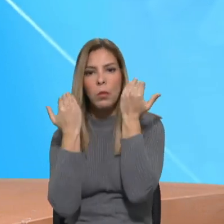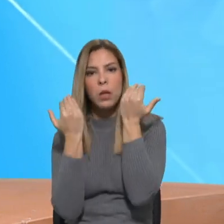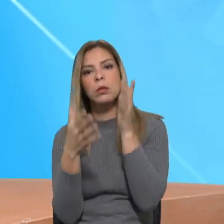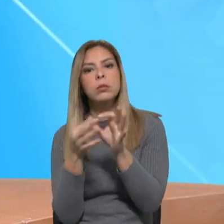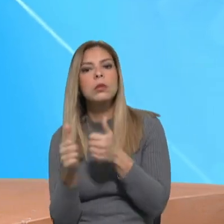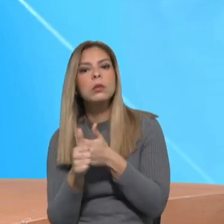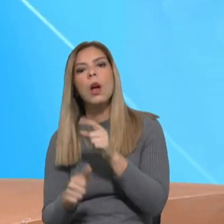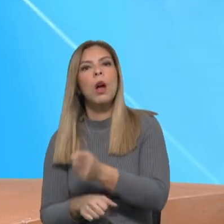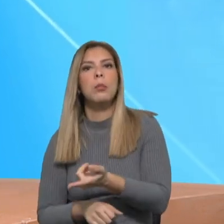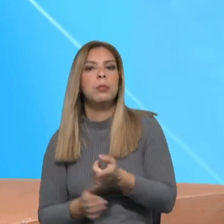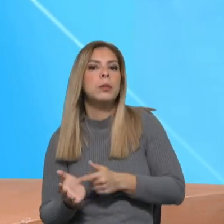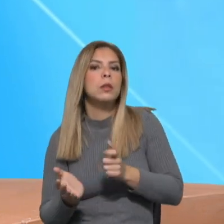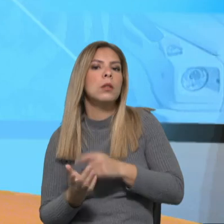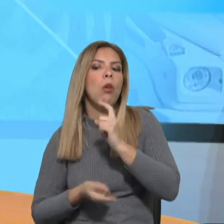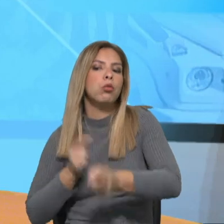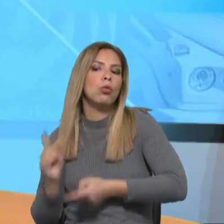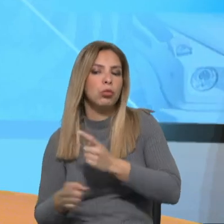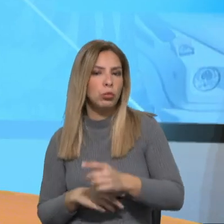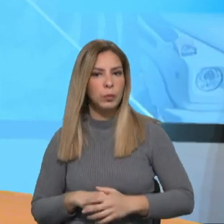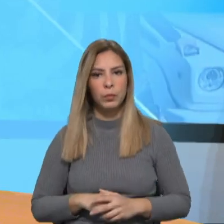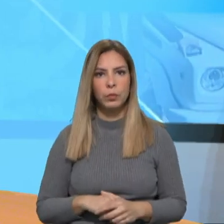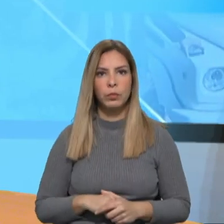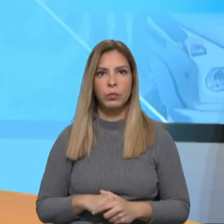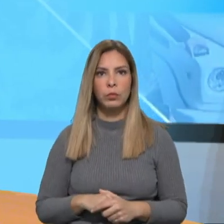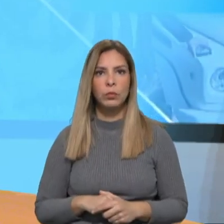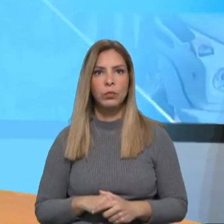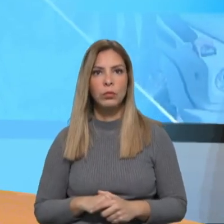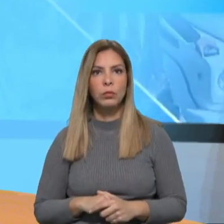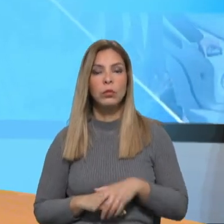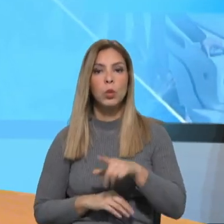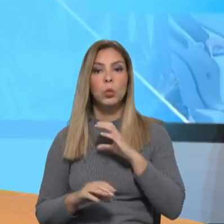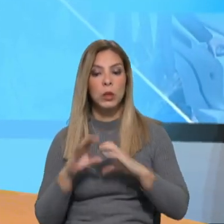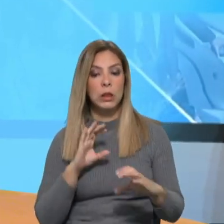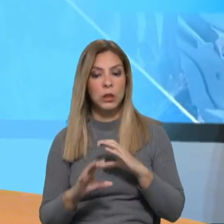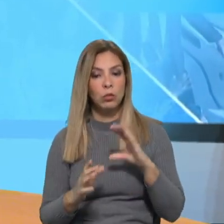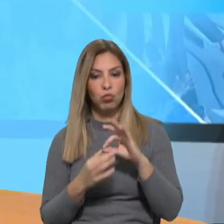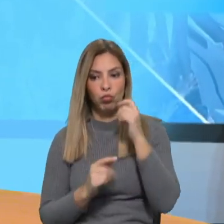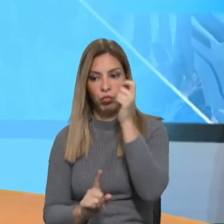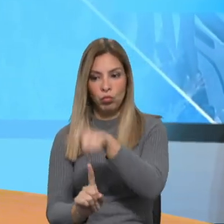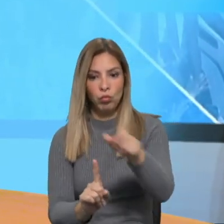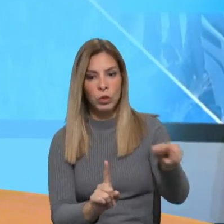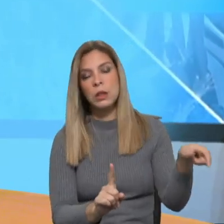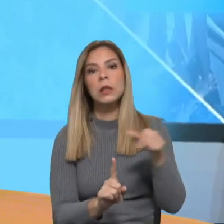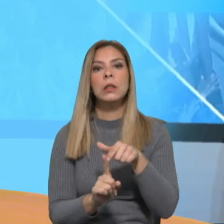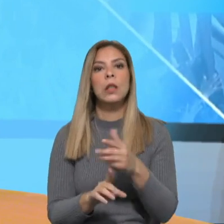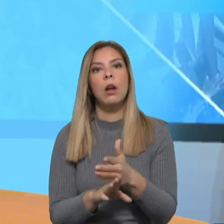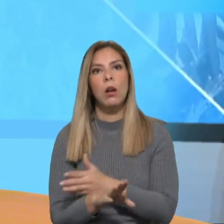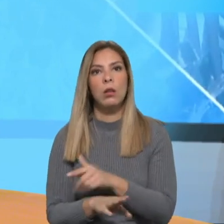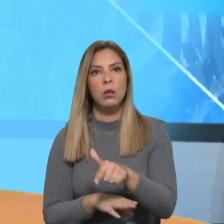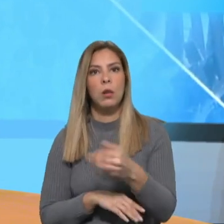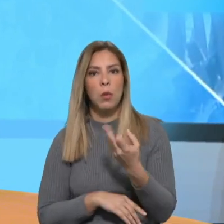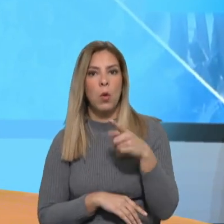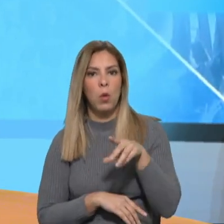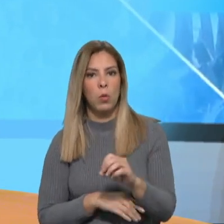caminho é que é possível construir. Colum McKenna, um outro comunicador, naquela manhã na aula Paulo VI, falava também da